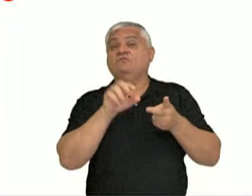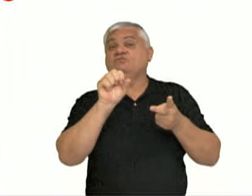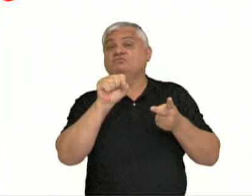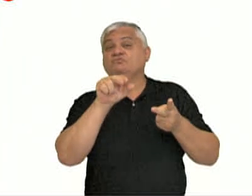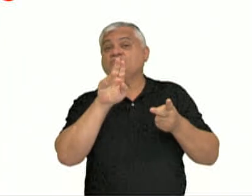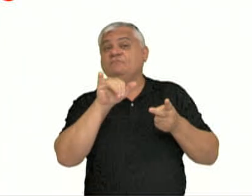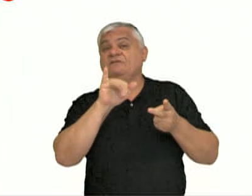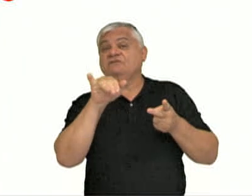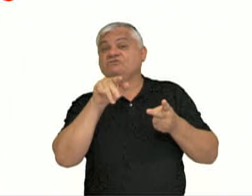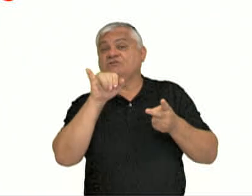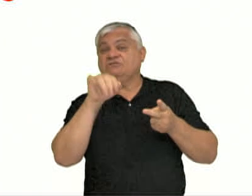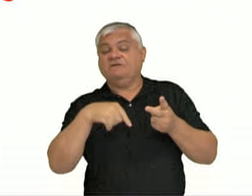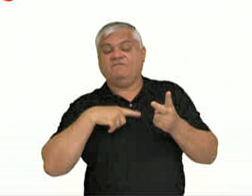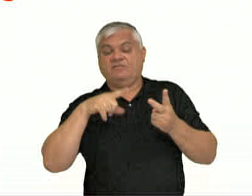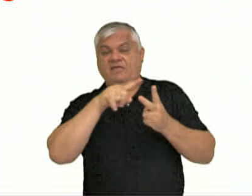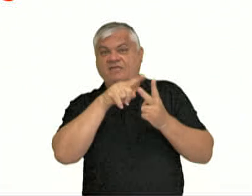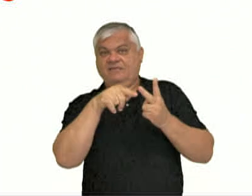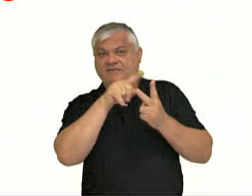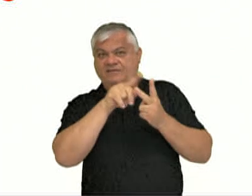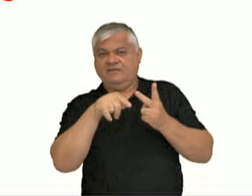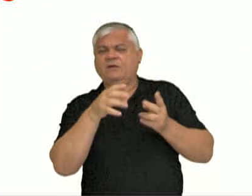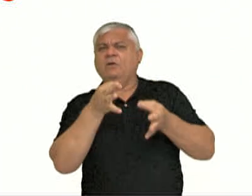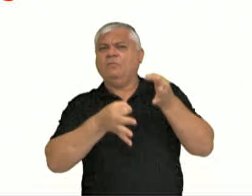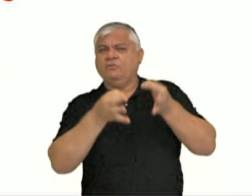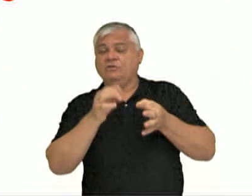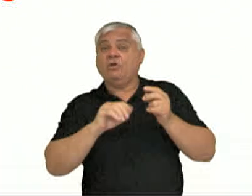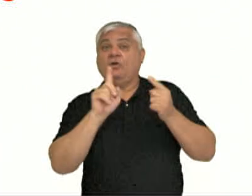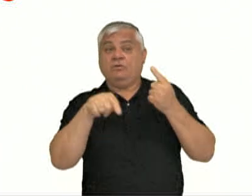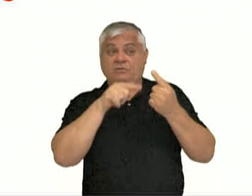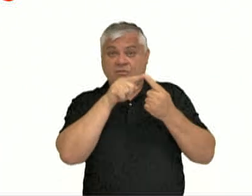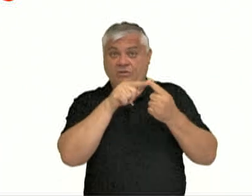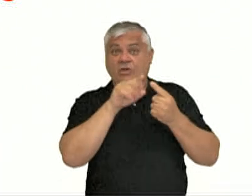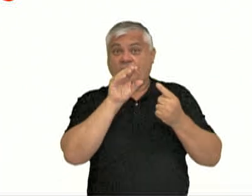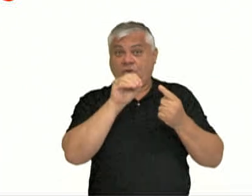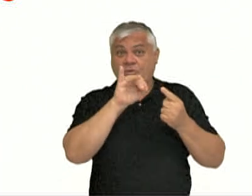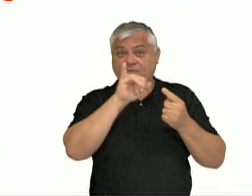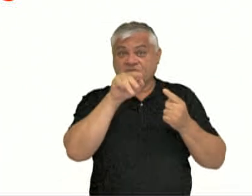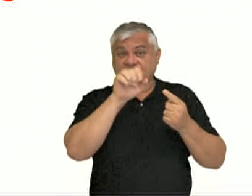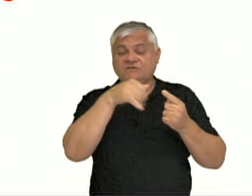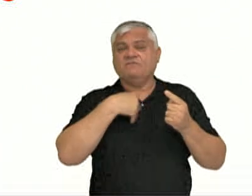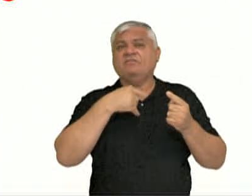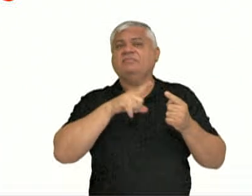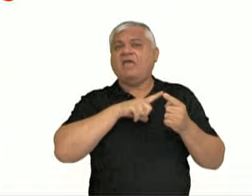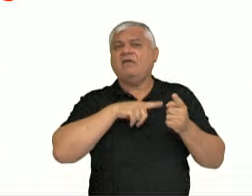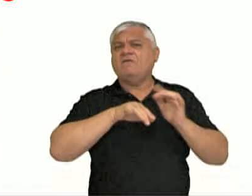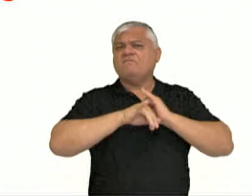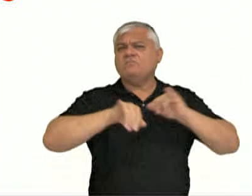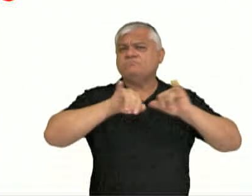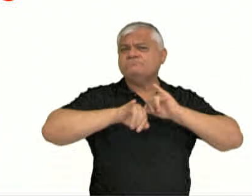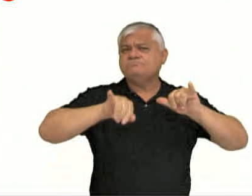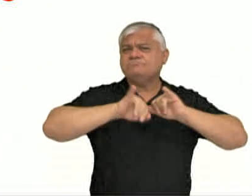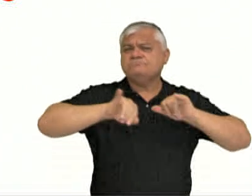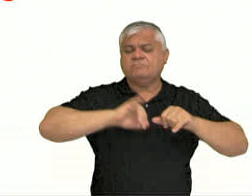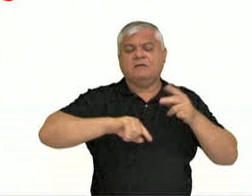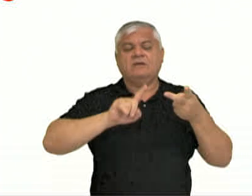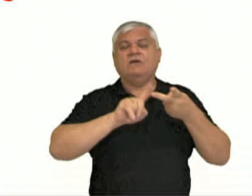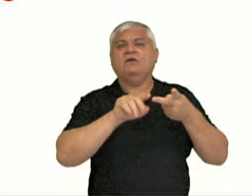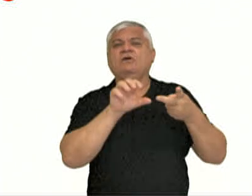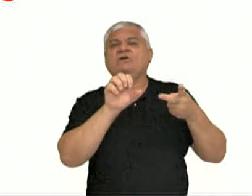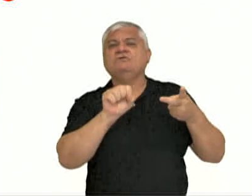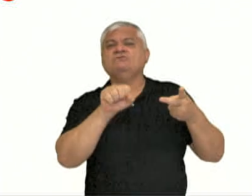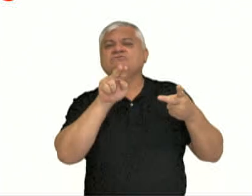Então, ele apresenta ambos. Objetivo, quando apresenta as informações, e subjetivo, quando apresenta o